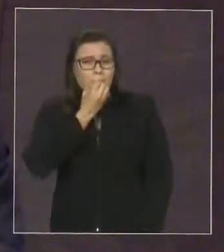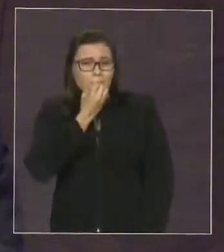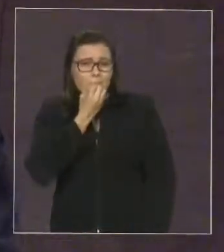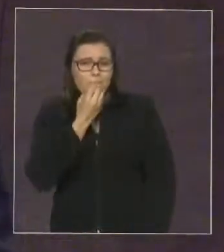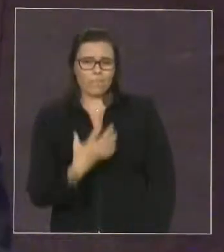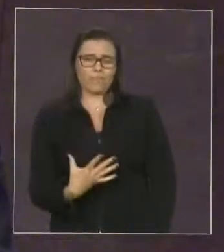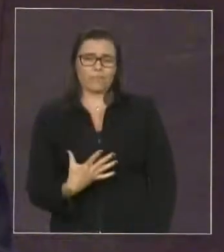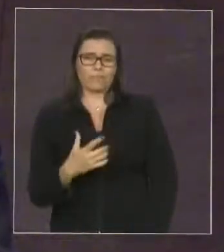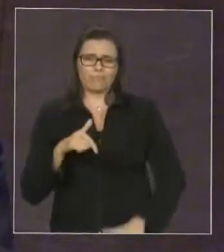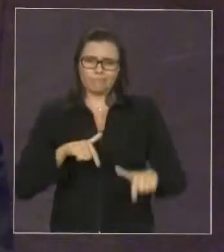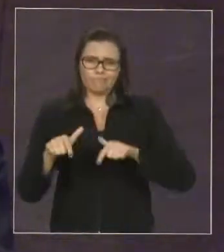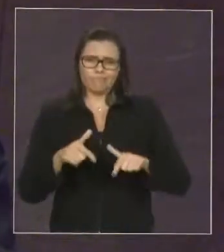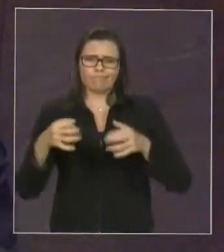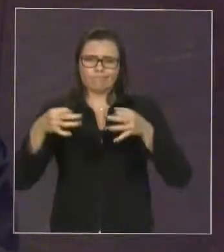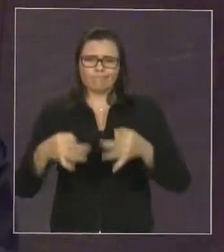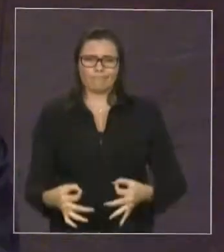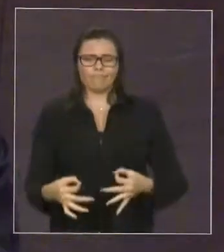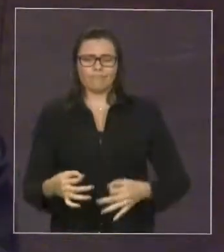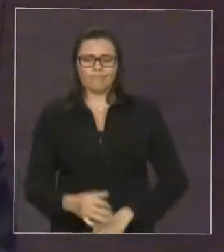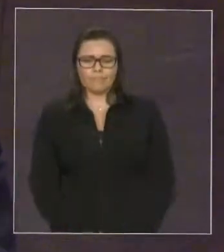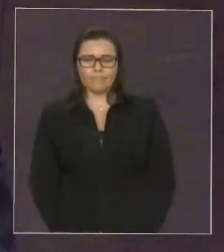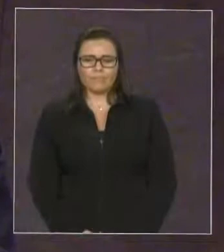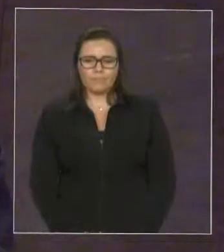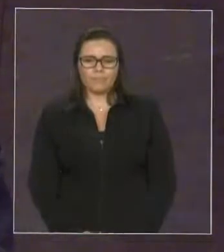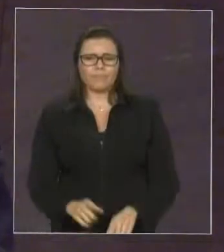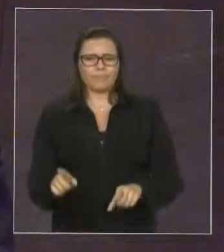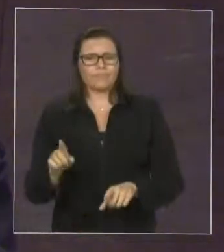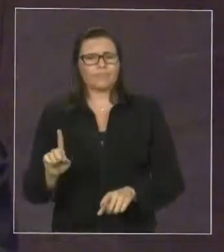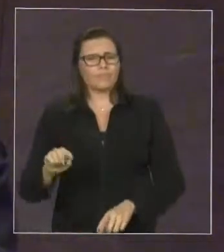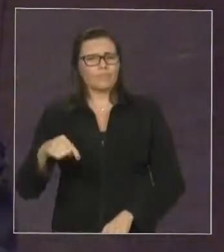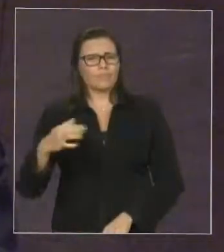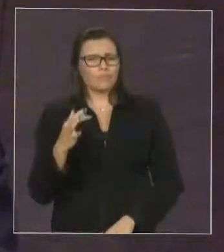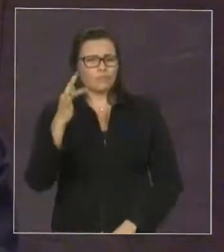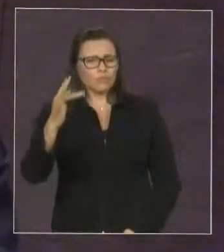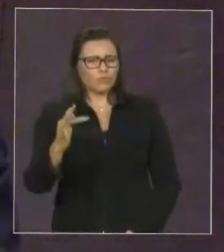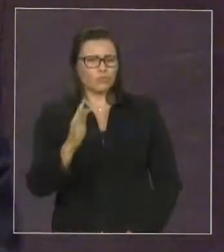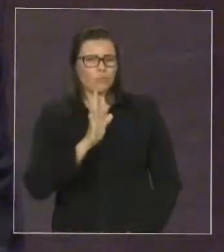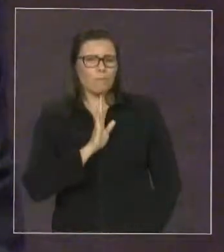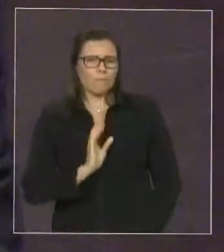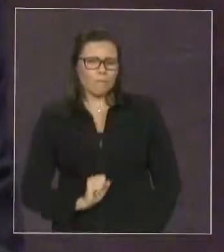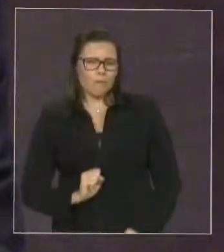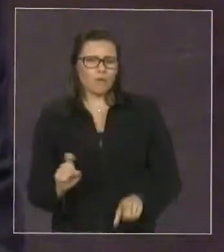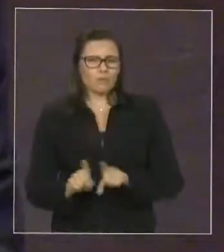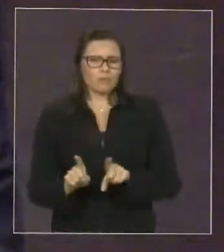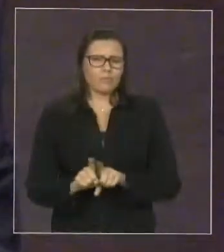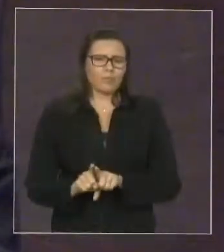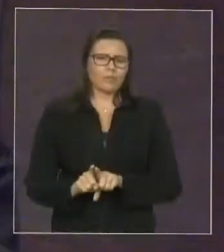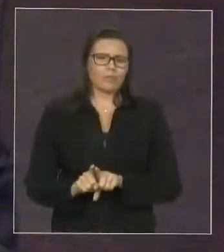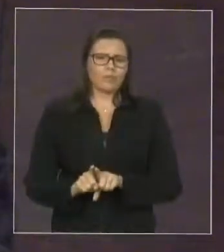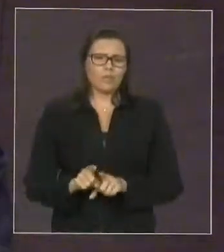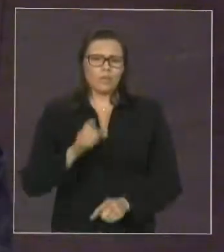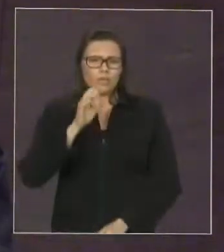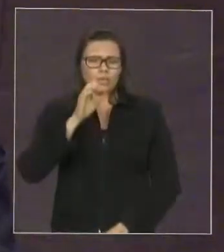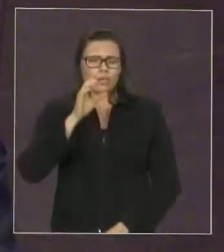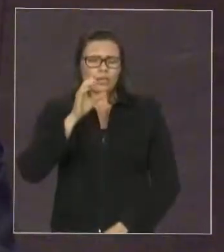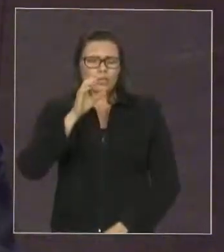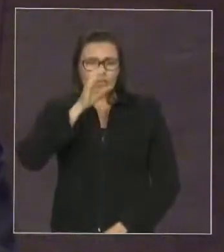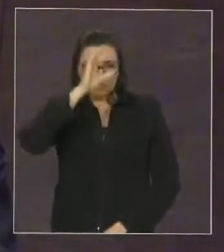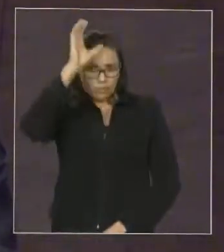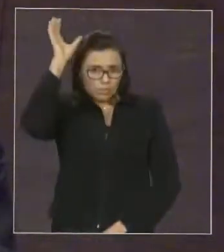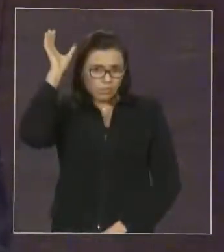Nós estamos aí por inaugurar Balsas e depois Chapadinha. Esses hospitais, sim,